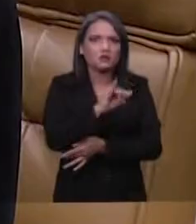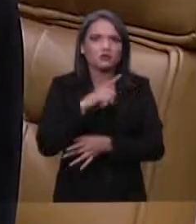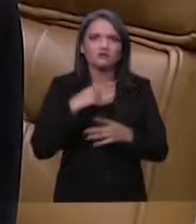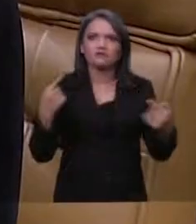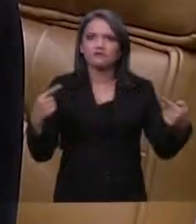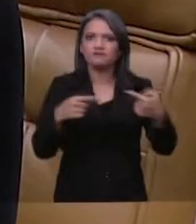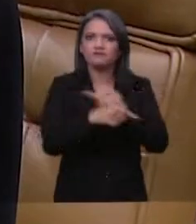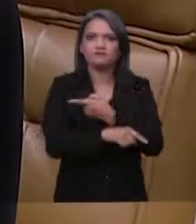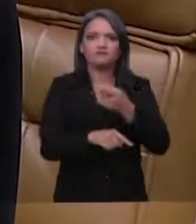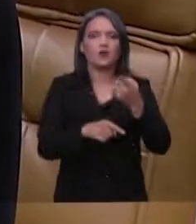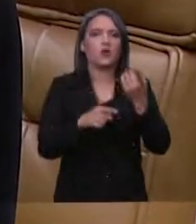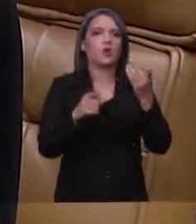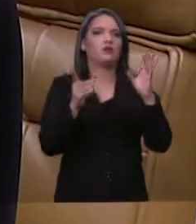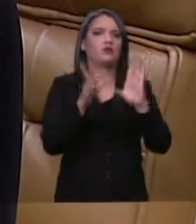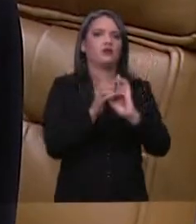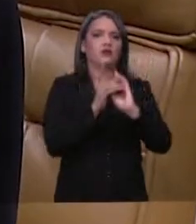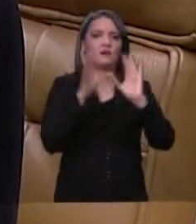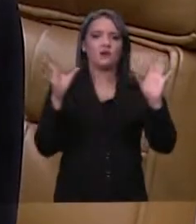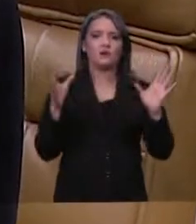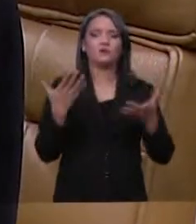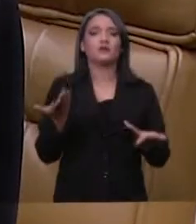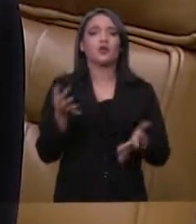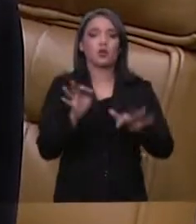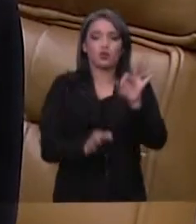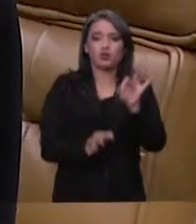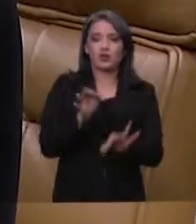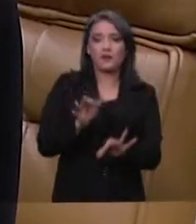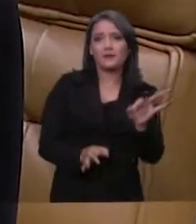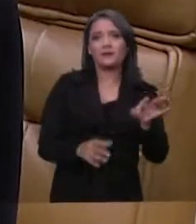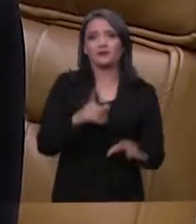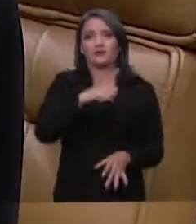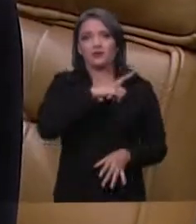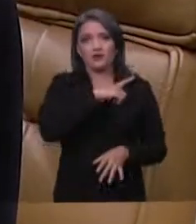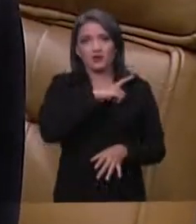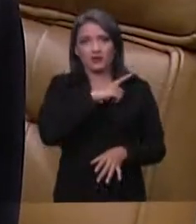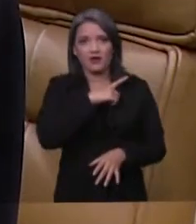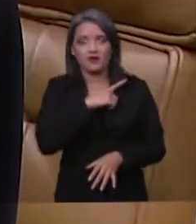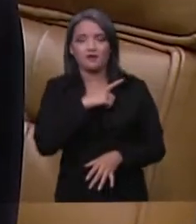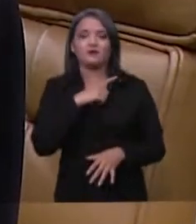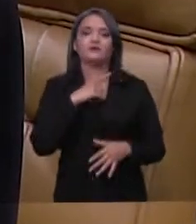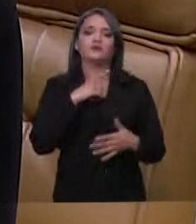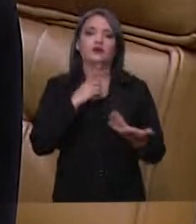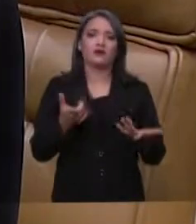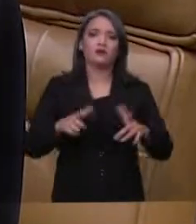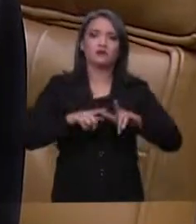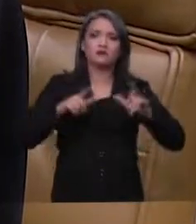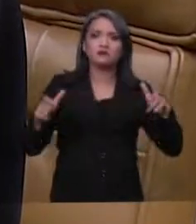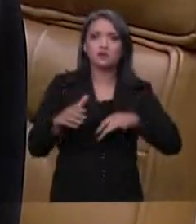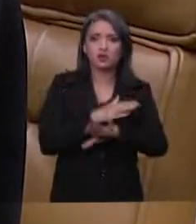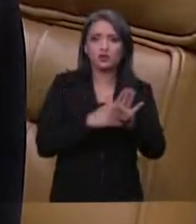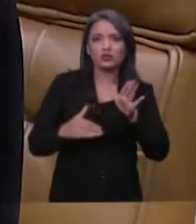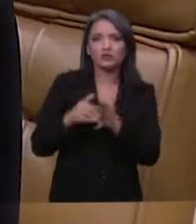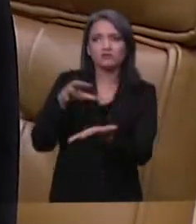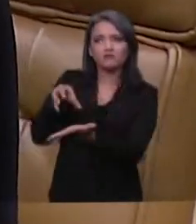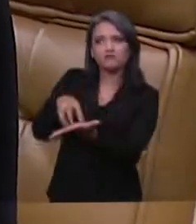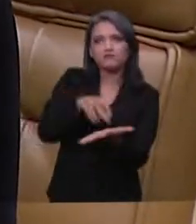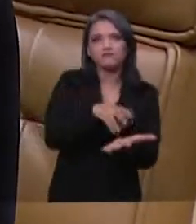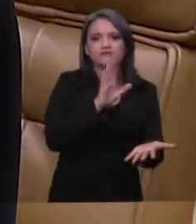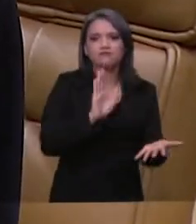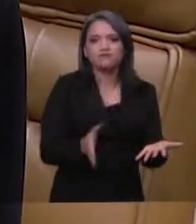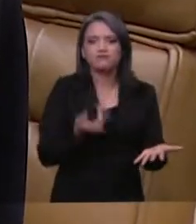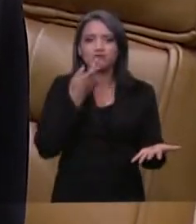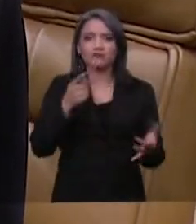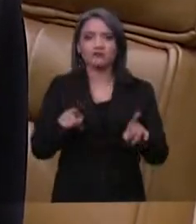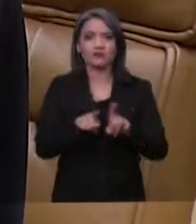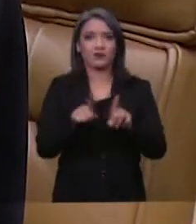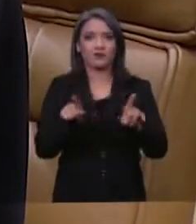Direito. Naqueles julgamentos, foram apreciados e rejeitados por maioria todos os óbices processuais suscitados, inclusive a